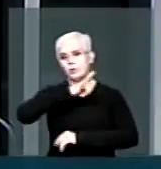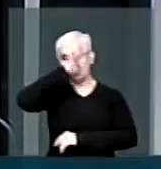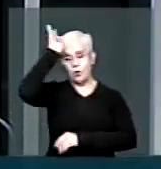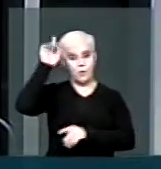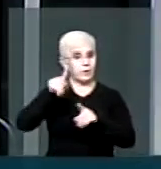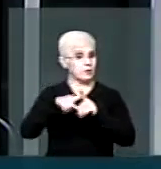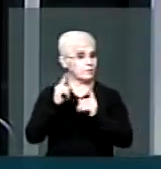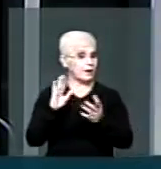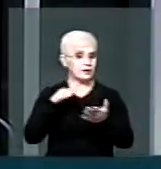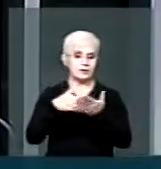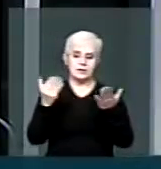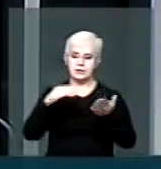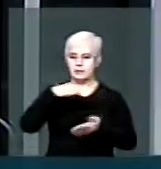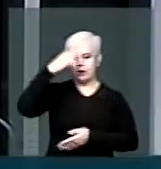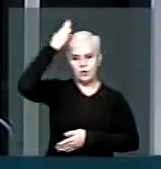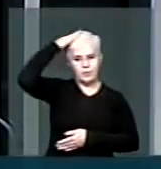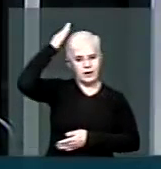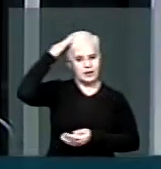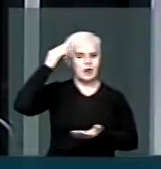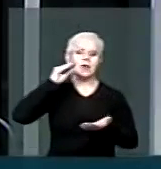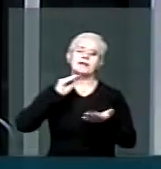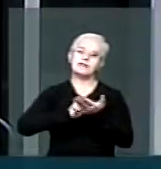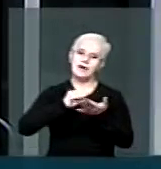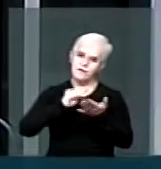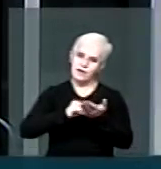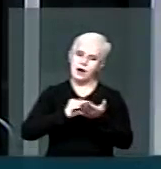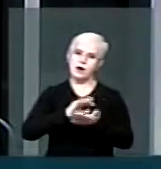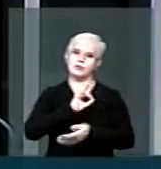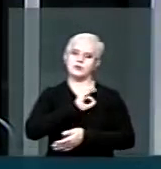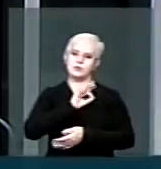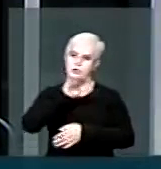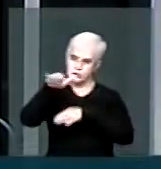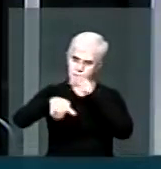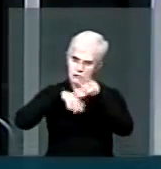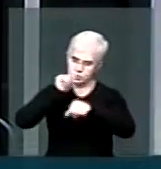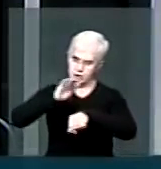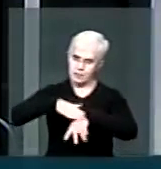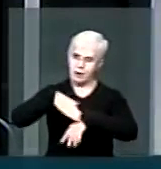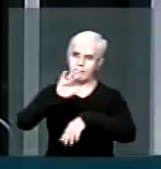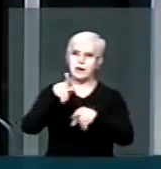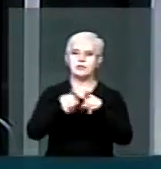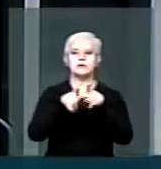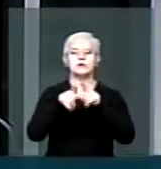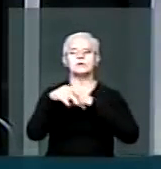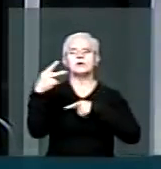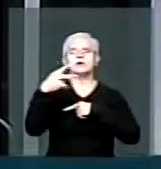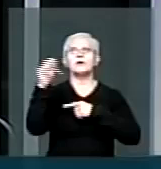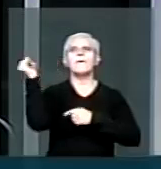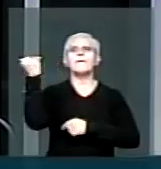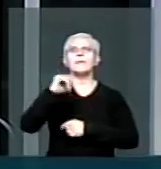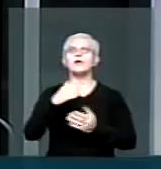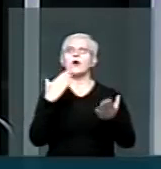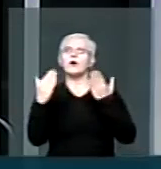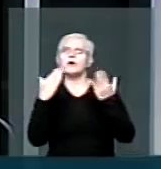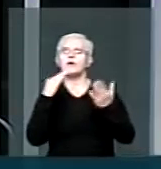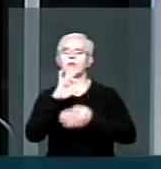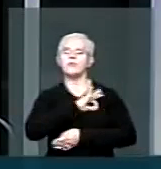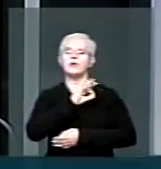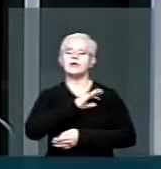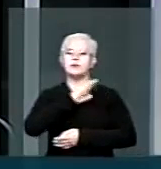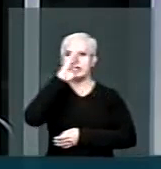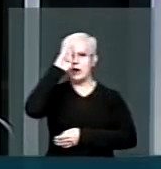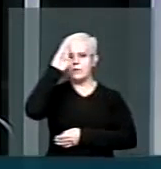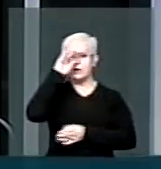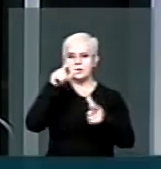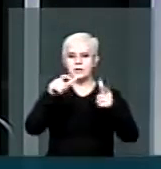chamada, o Paraná ainda terá déficit de contingente policial. Temos a segunda pior proporção de policiais militares por